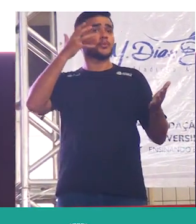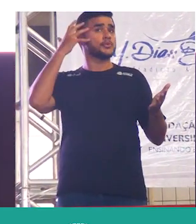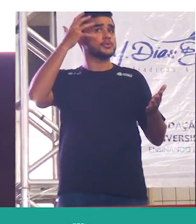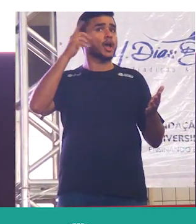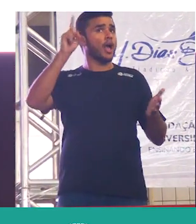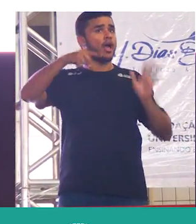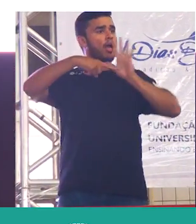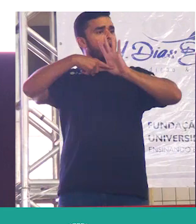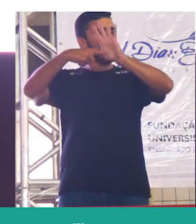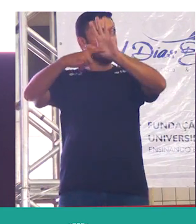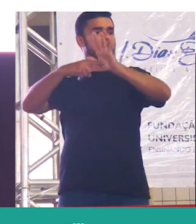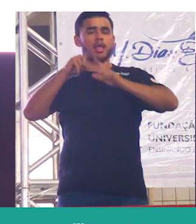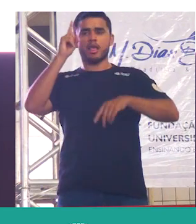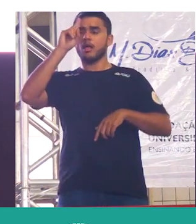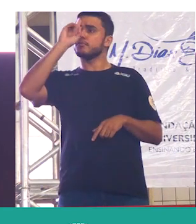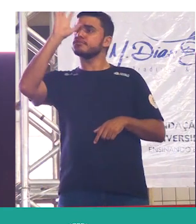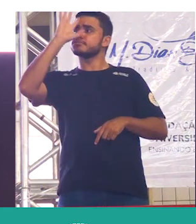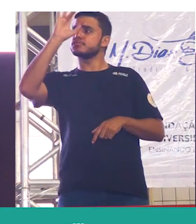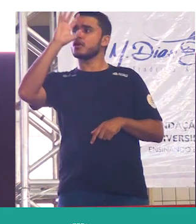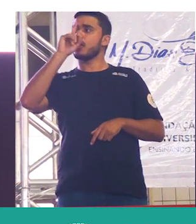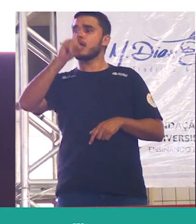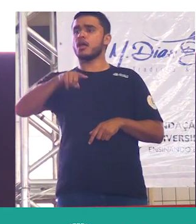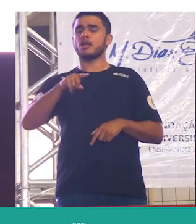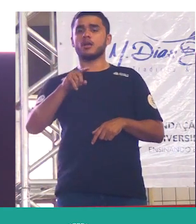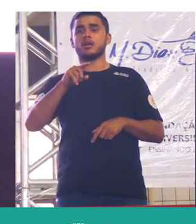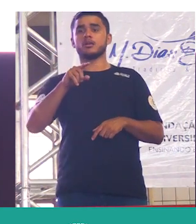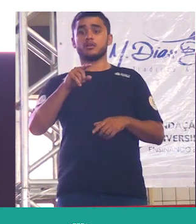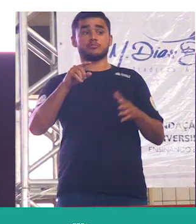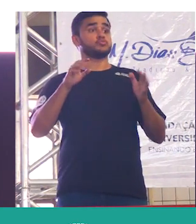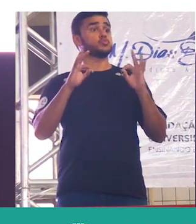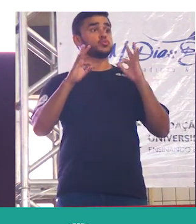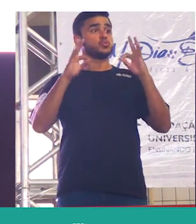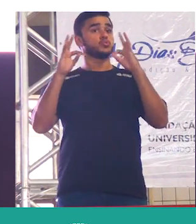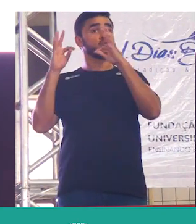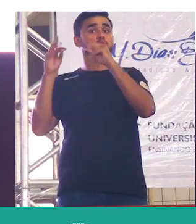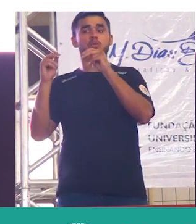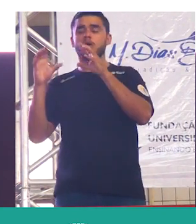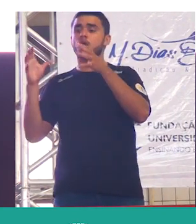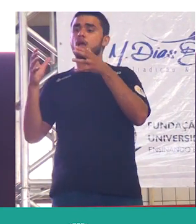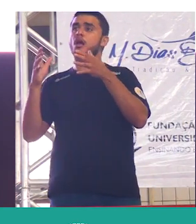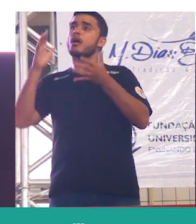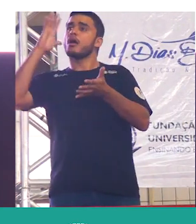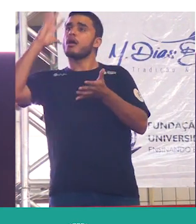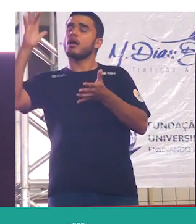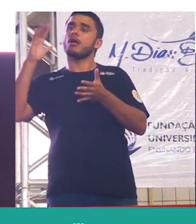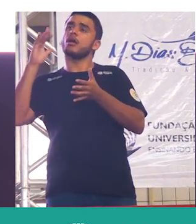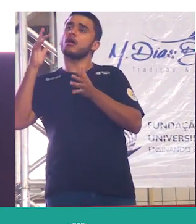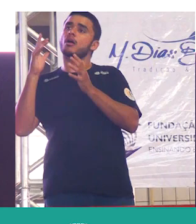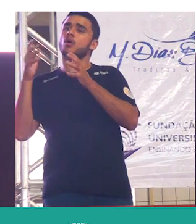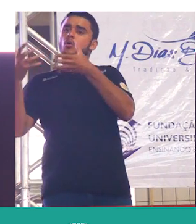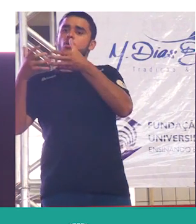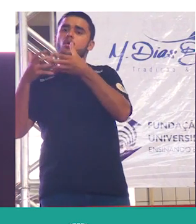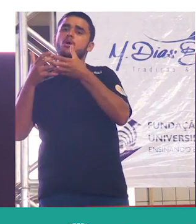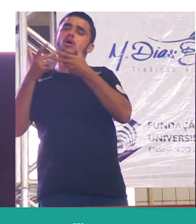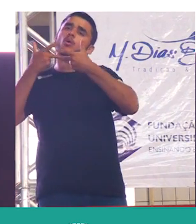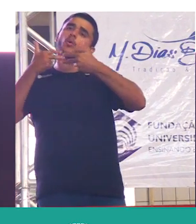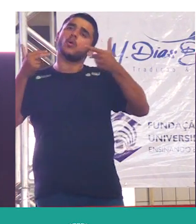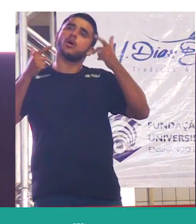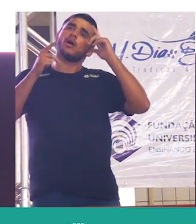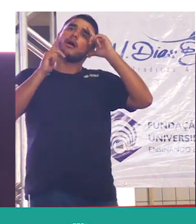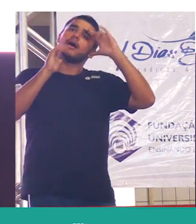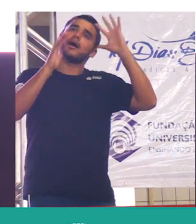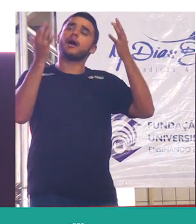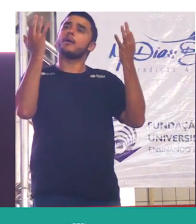fossem ufanistas, essas aí tocavam o dia todo, todo dia. Tá certo?